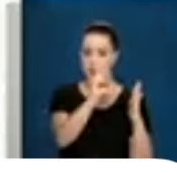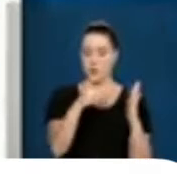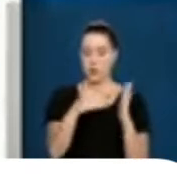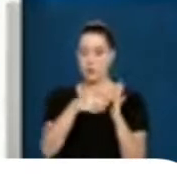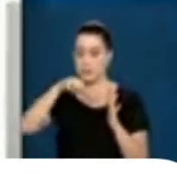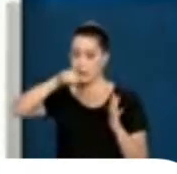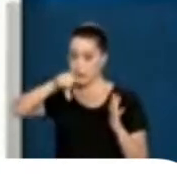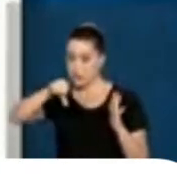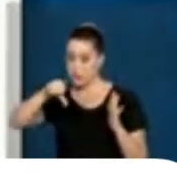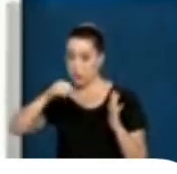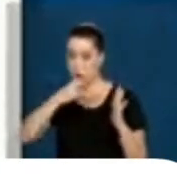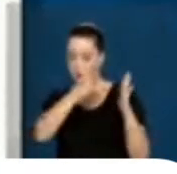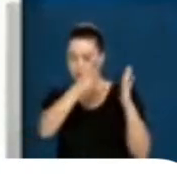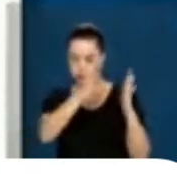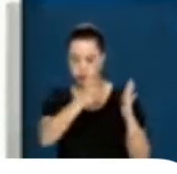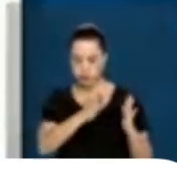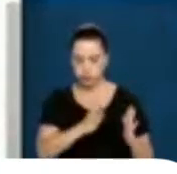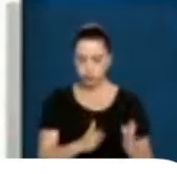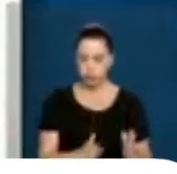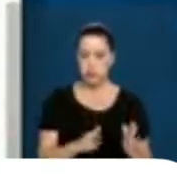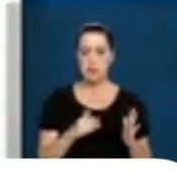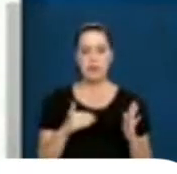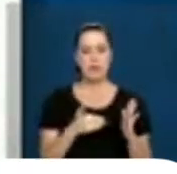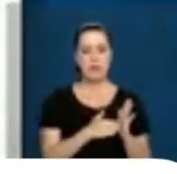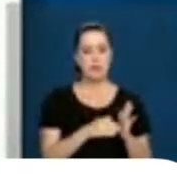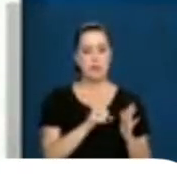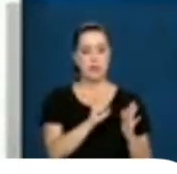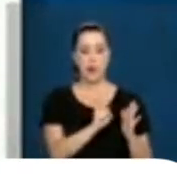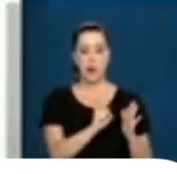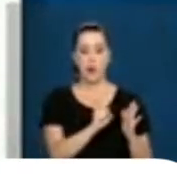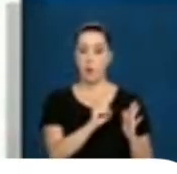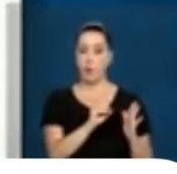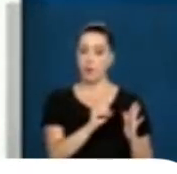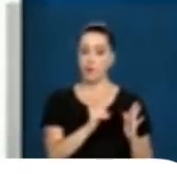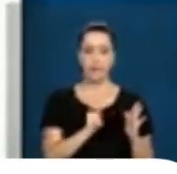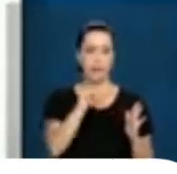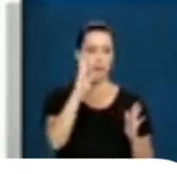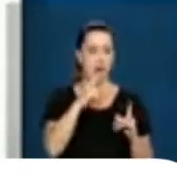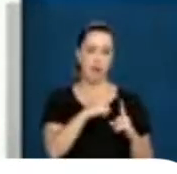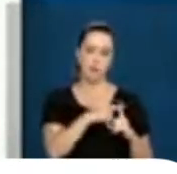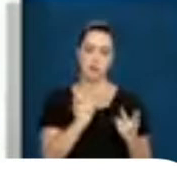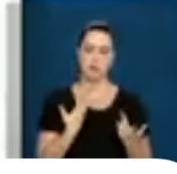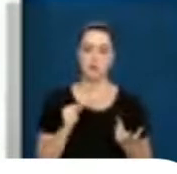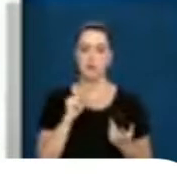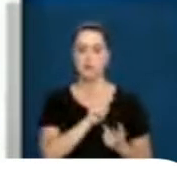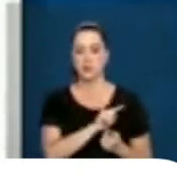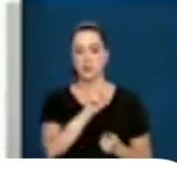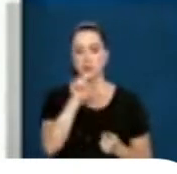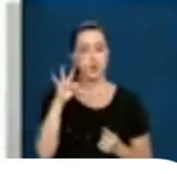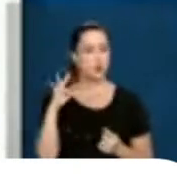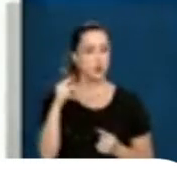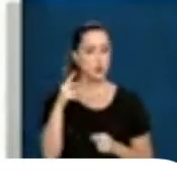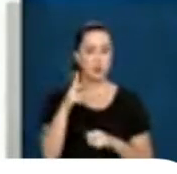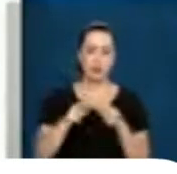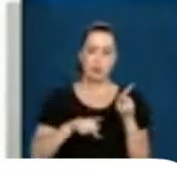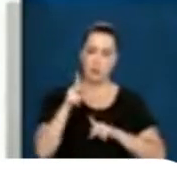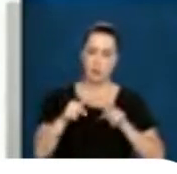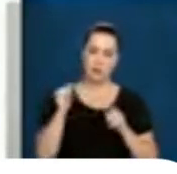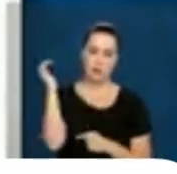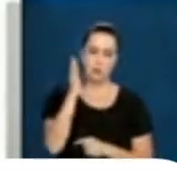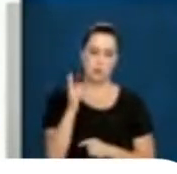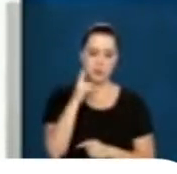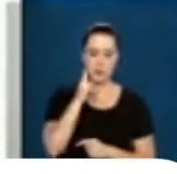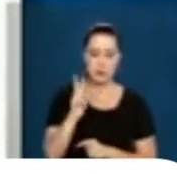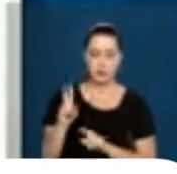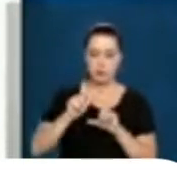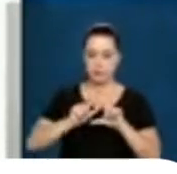9 até 80 anos ou mais, de toda a população brasileira, dos 210 milhões de habitantes, e nós plotamos o